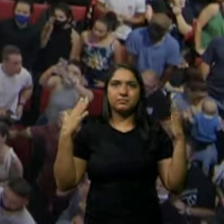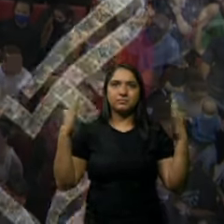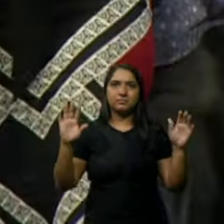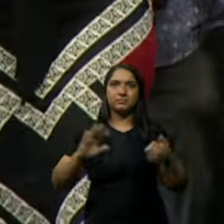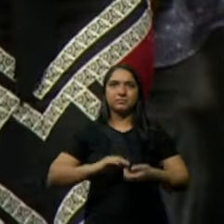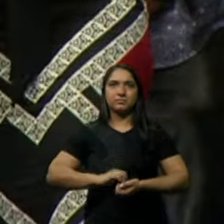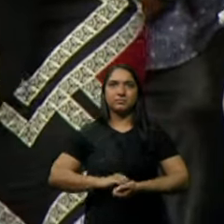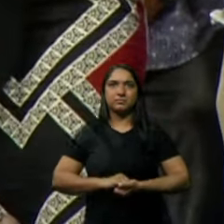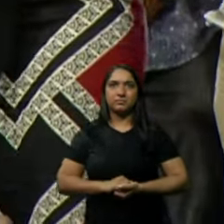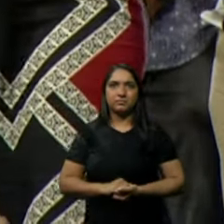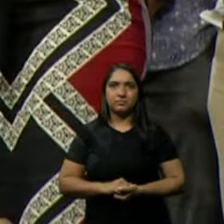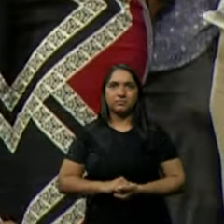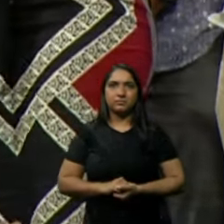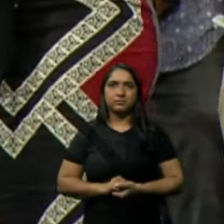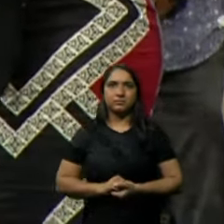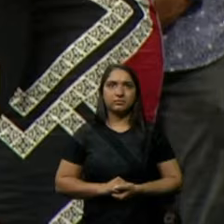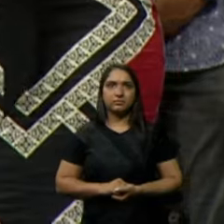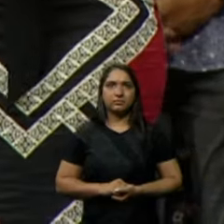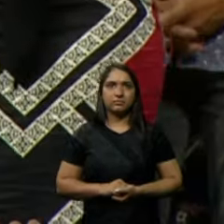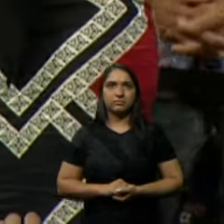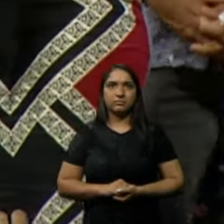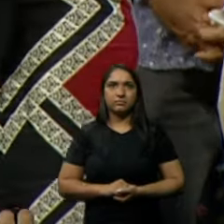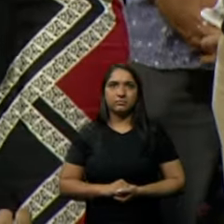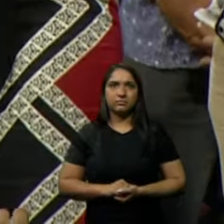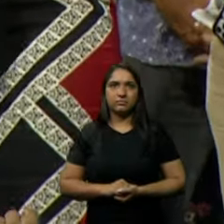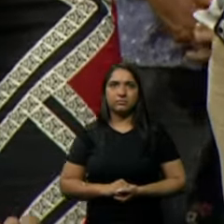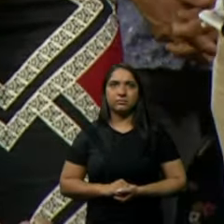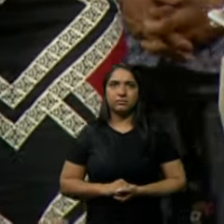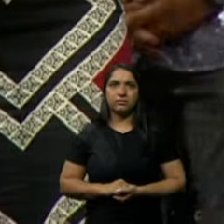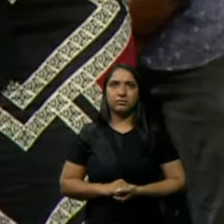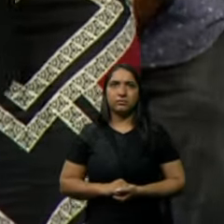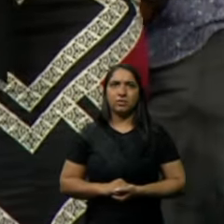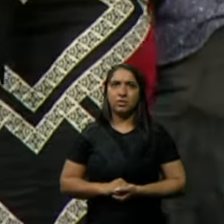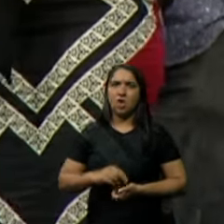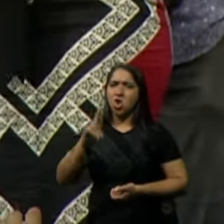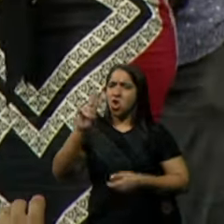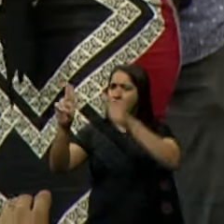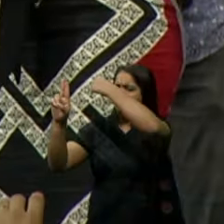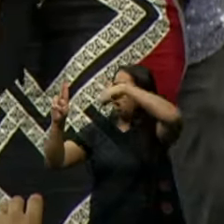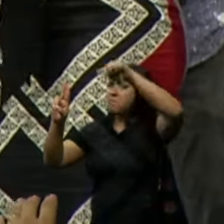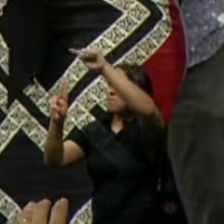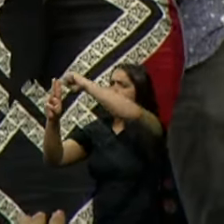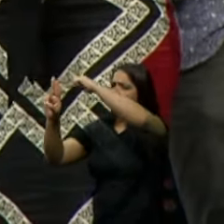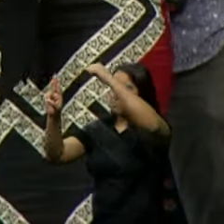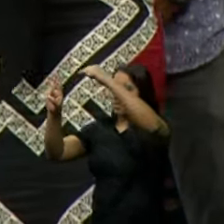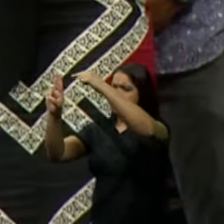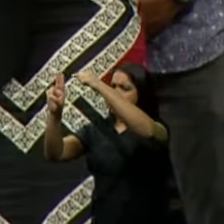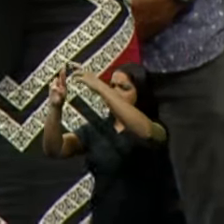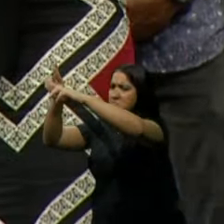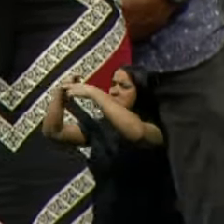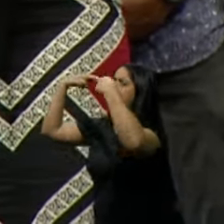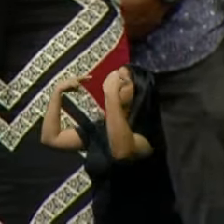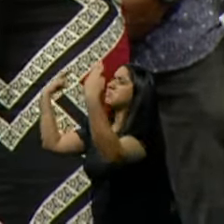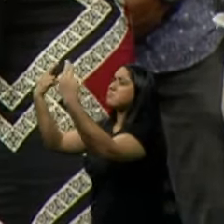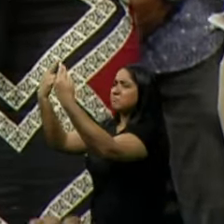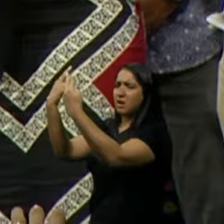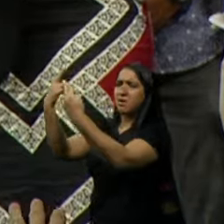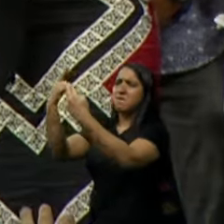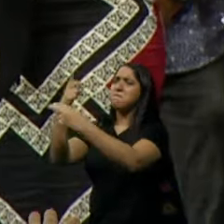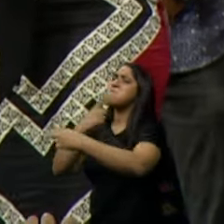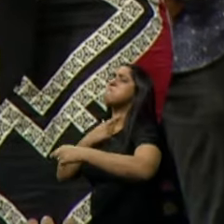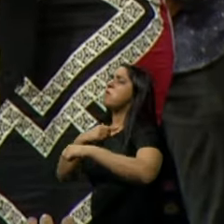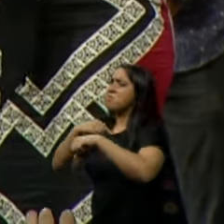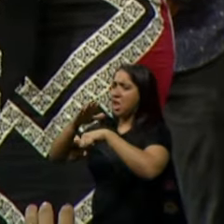o padroeiro e se troca está sem luz e Luz santificado ao certo o nome vem cá nos outros torreiro